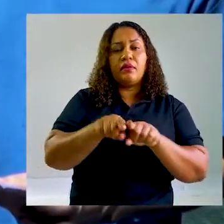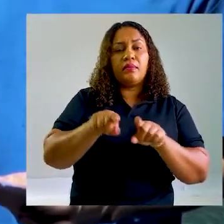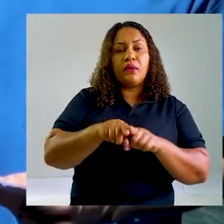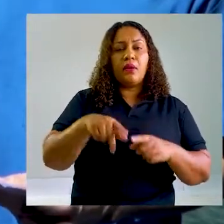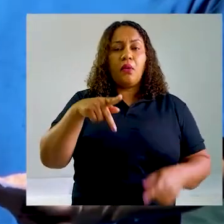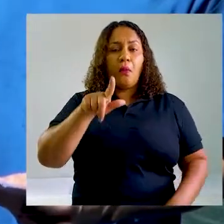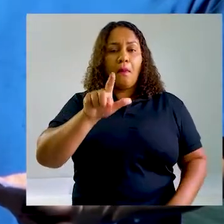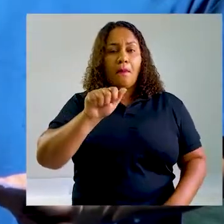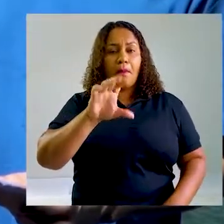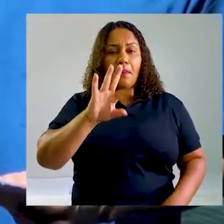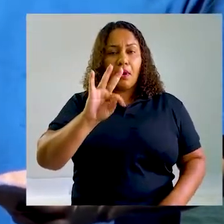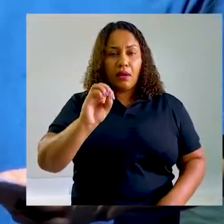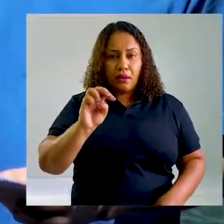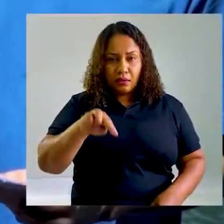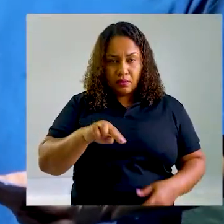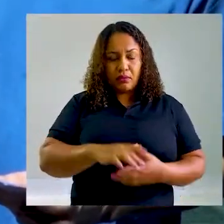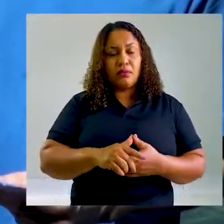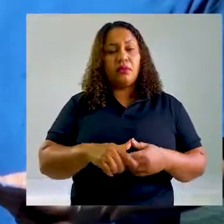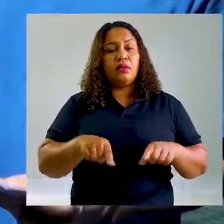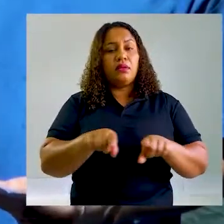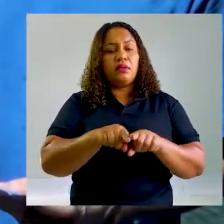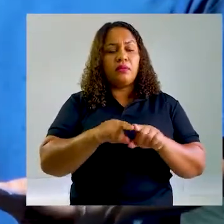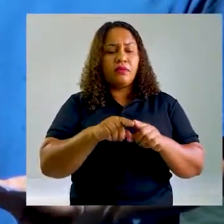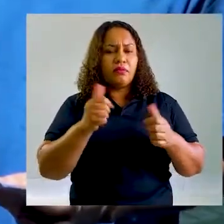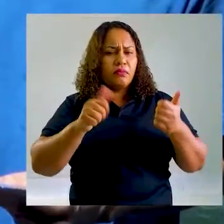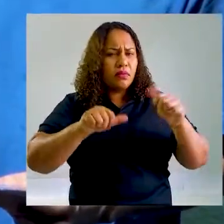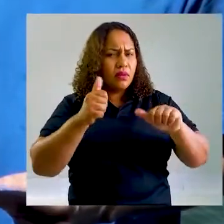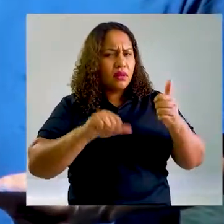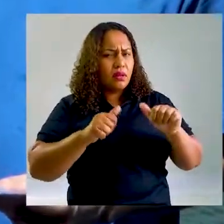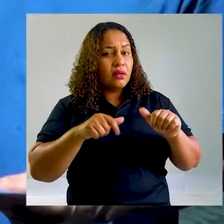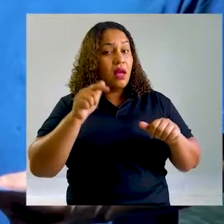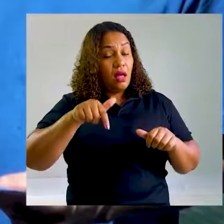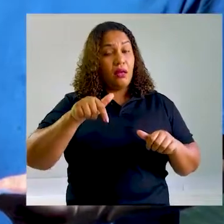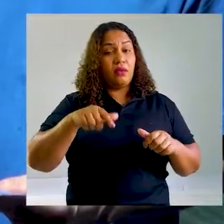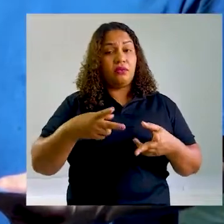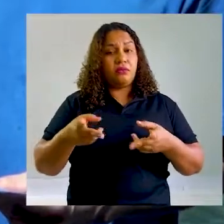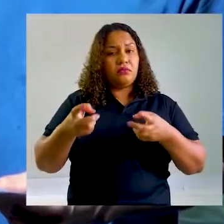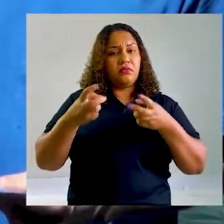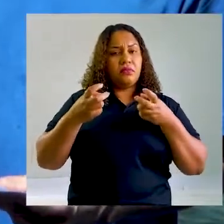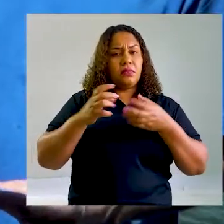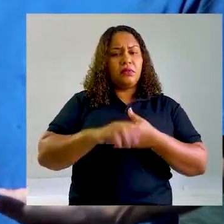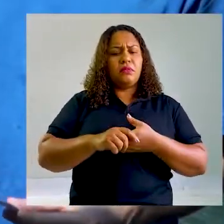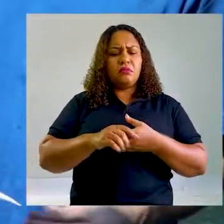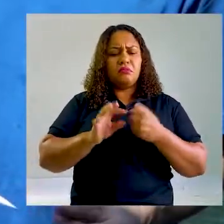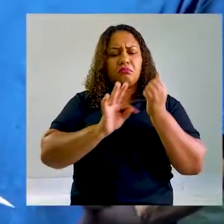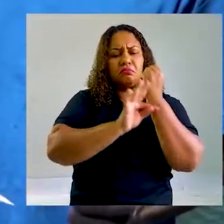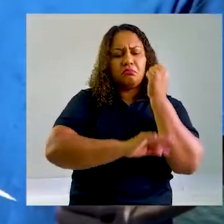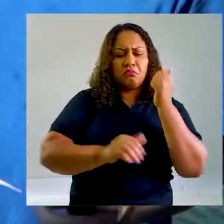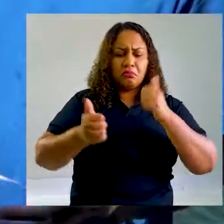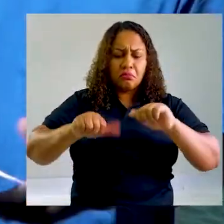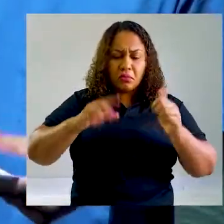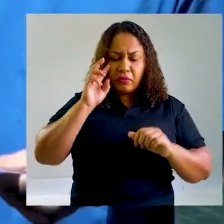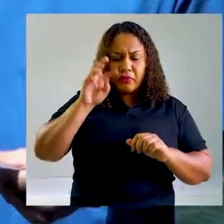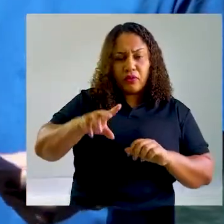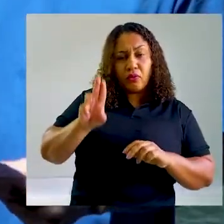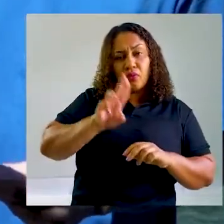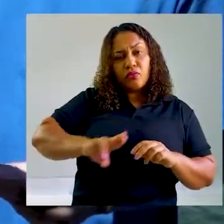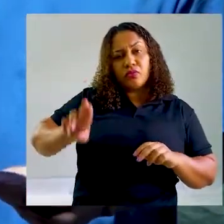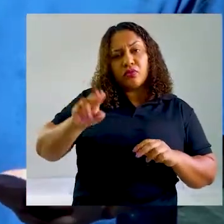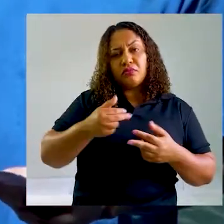para o laboratório para ser analisado. Aí a parte da água é feita, né, aqui em campo a gente faz algumas análises físico-químicas com alguns aparelhos de